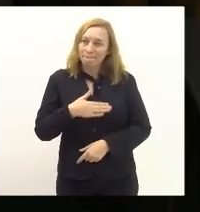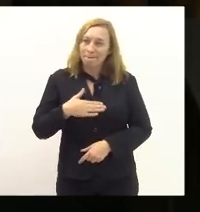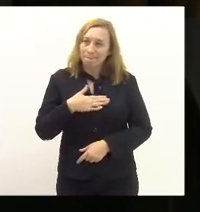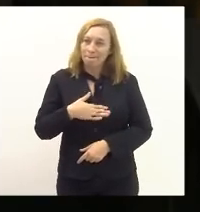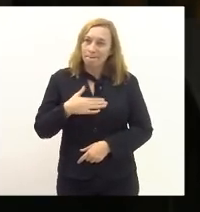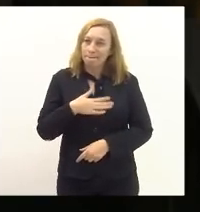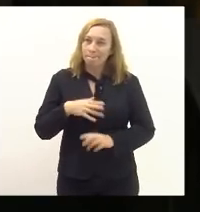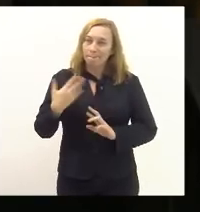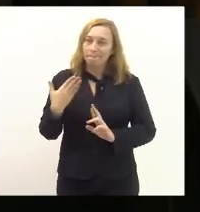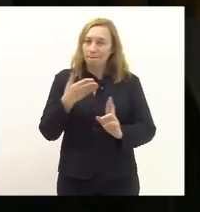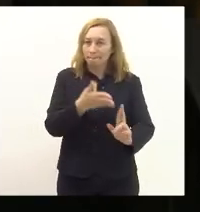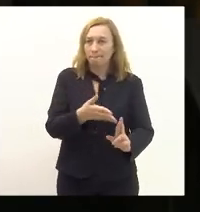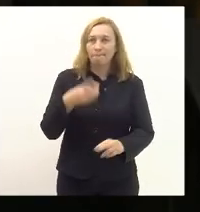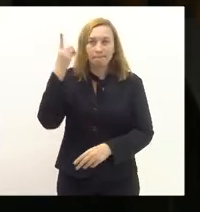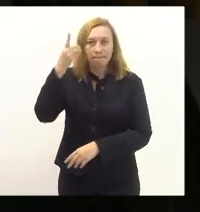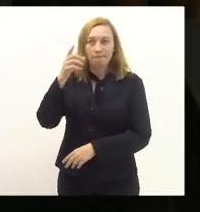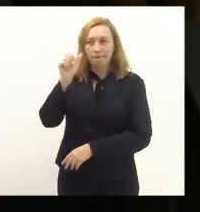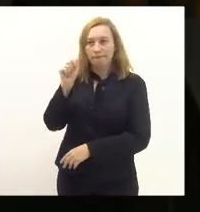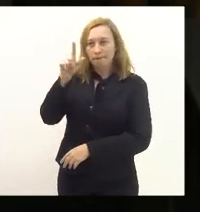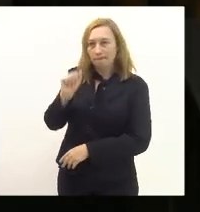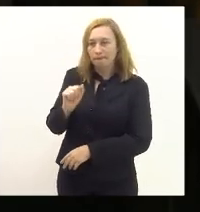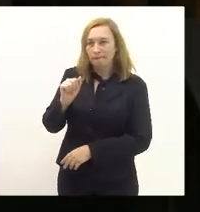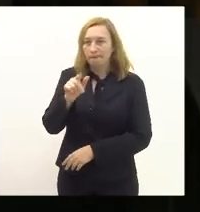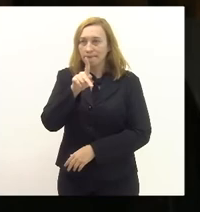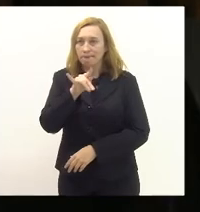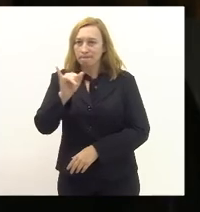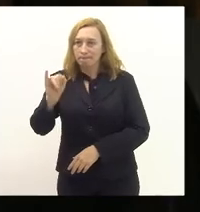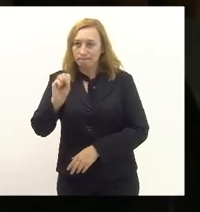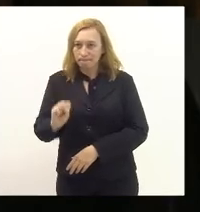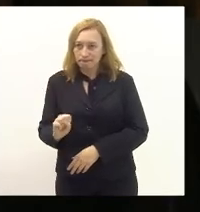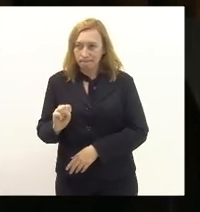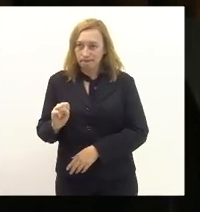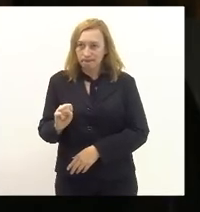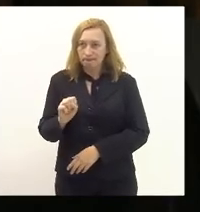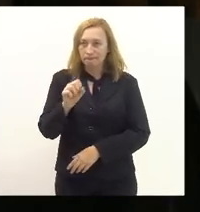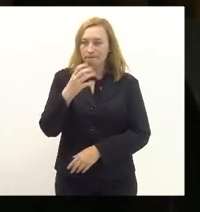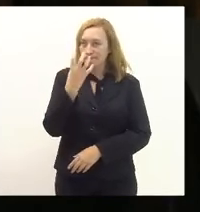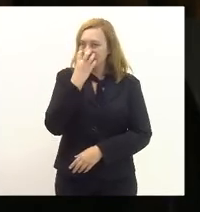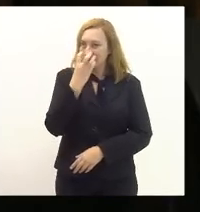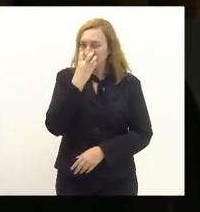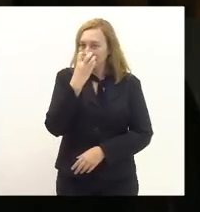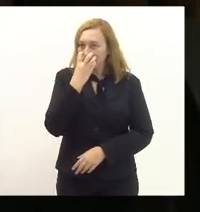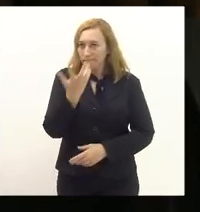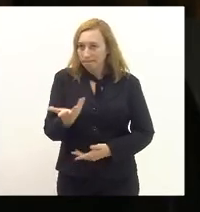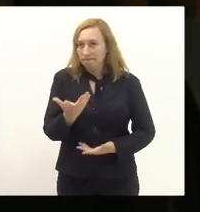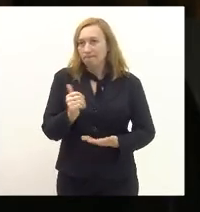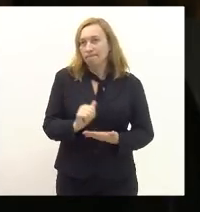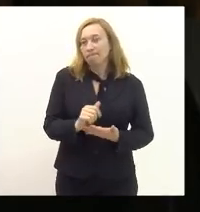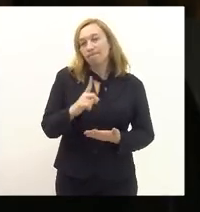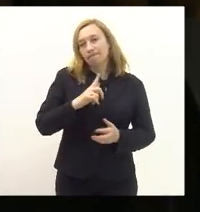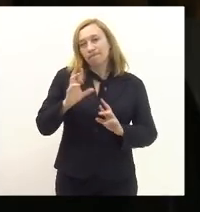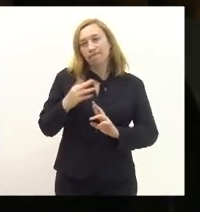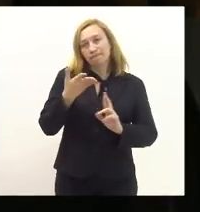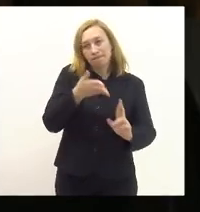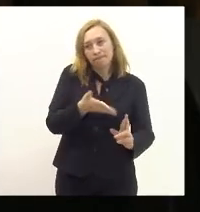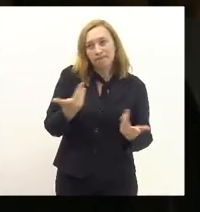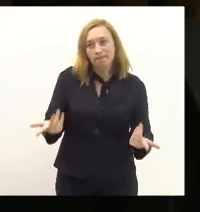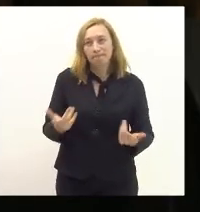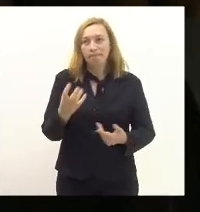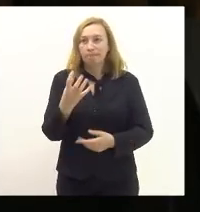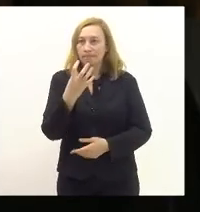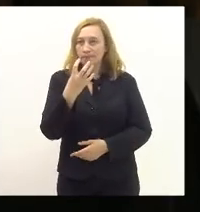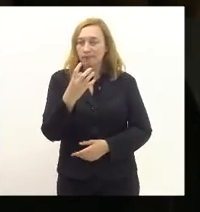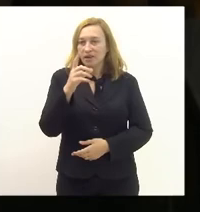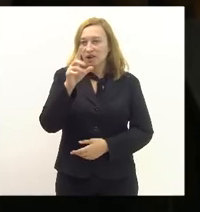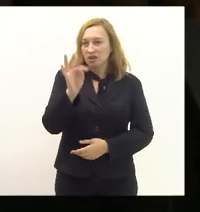gostei da referência, deputada Lana, do piche, né? Do poodle, né? Tem gente que usa a referência do tigrão, né?